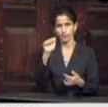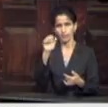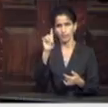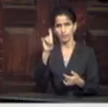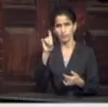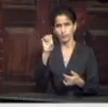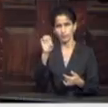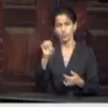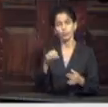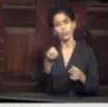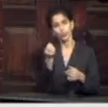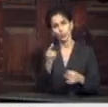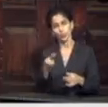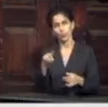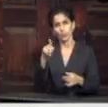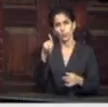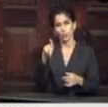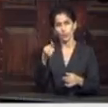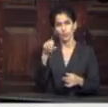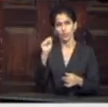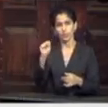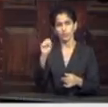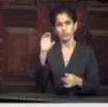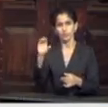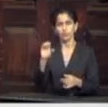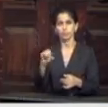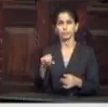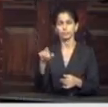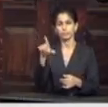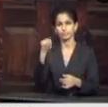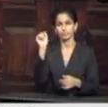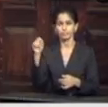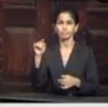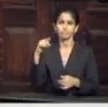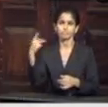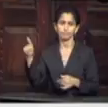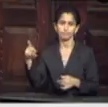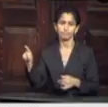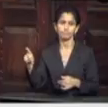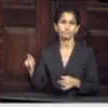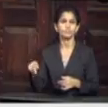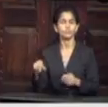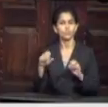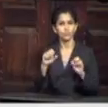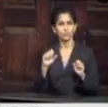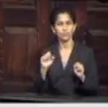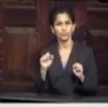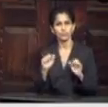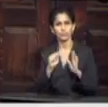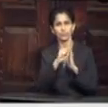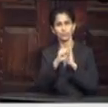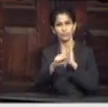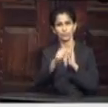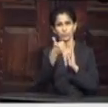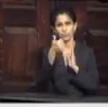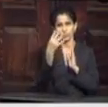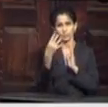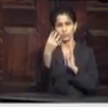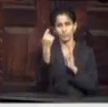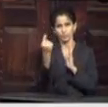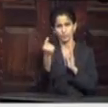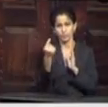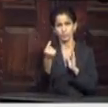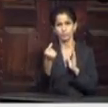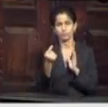onde ao apresentarem destaques, eles estão previstos nos artigos 141 do